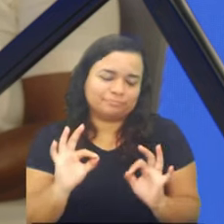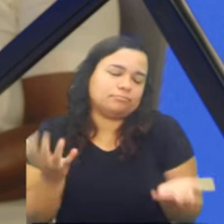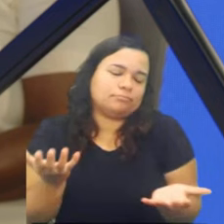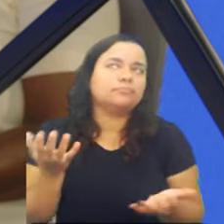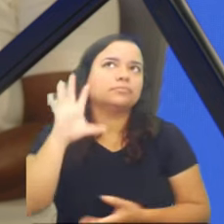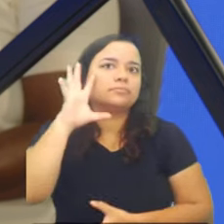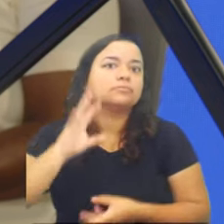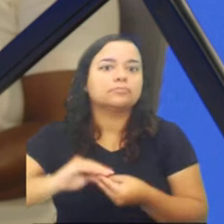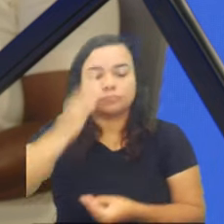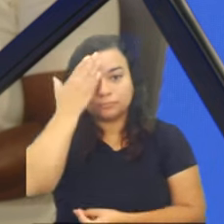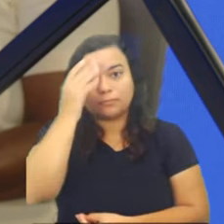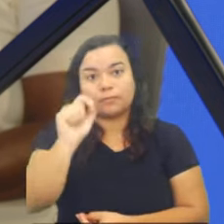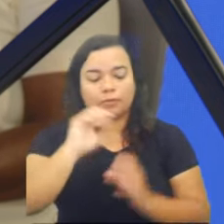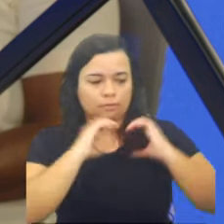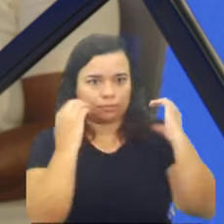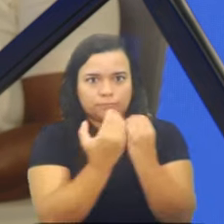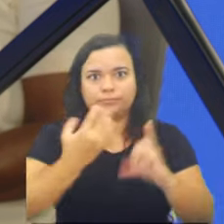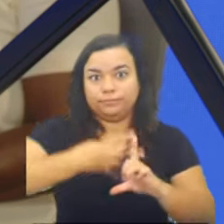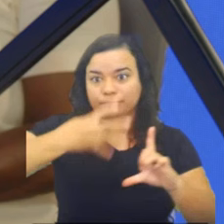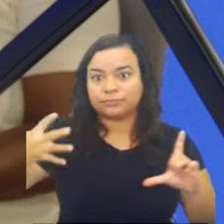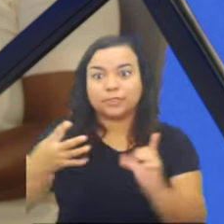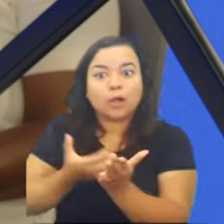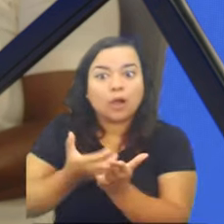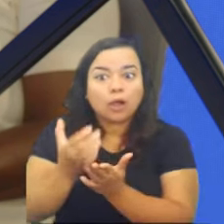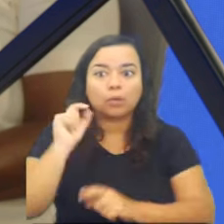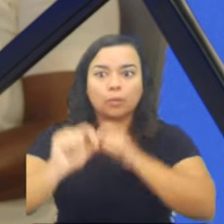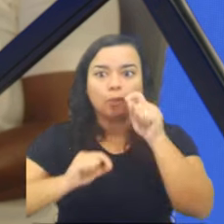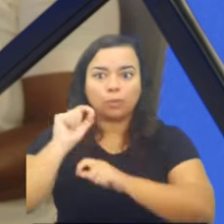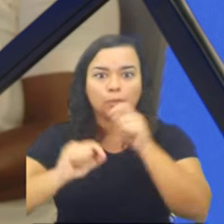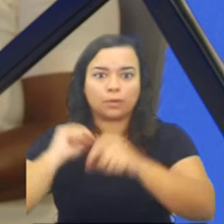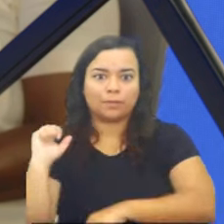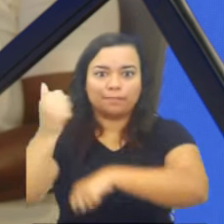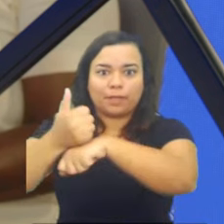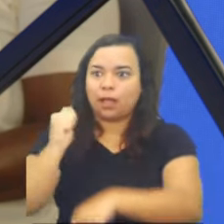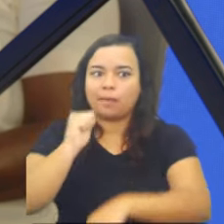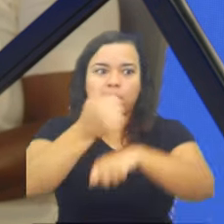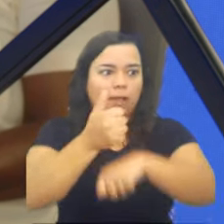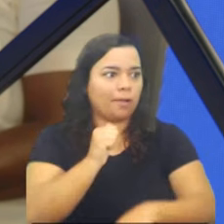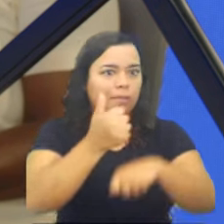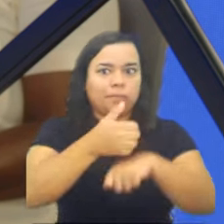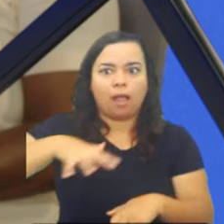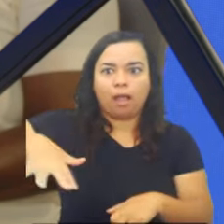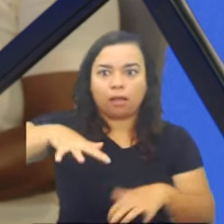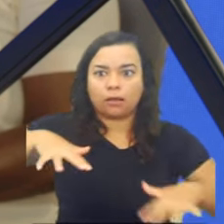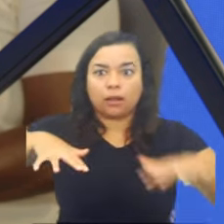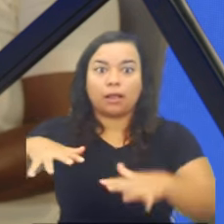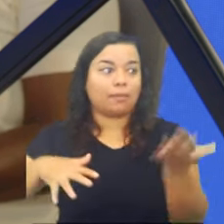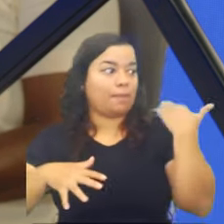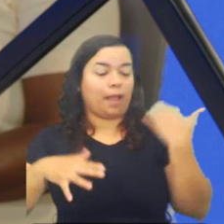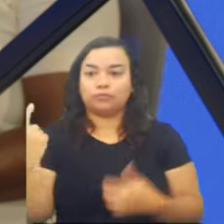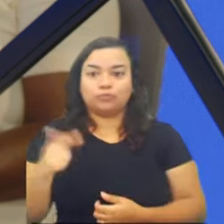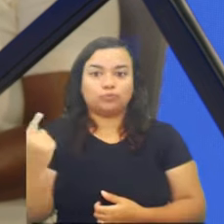obviamente a a comunidade LGBT ela começou a ocupar outros espaços também